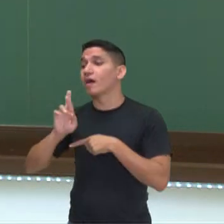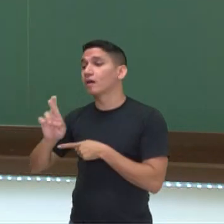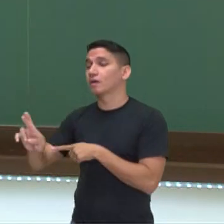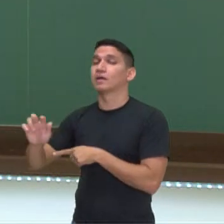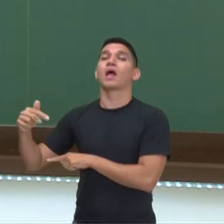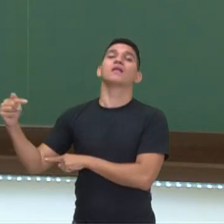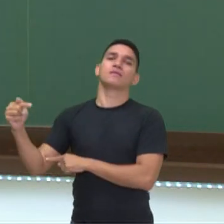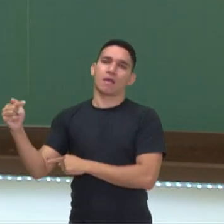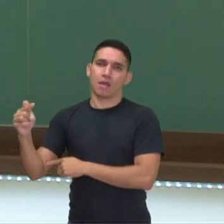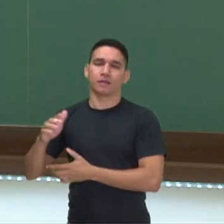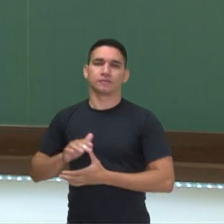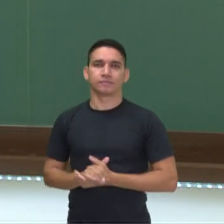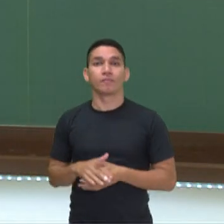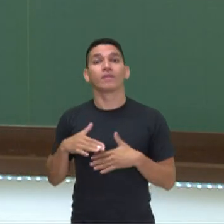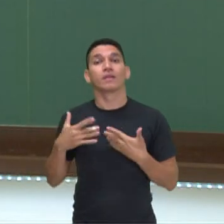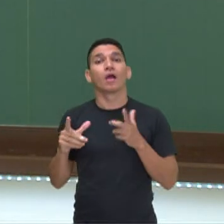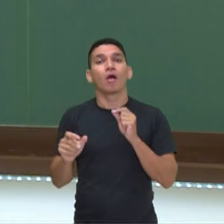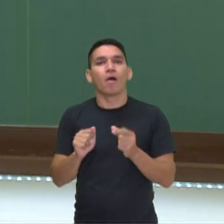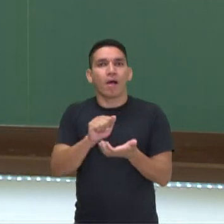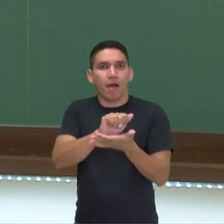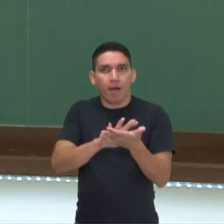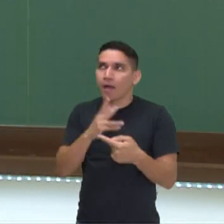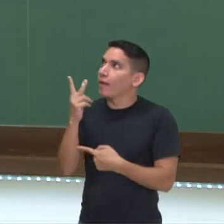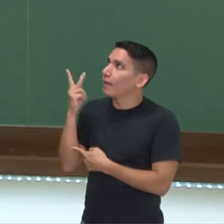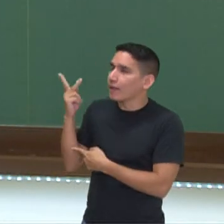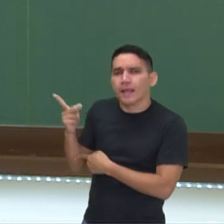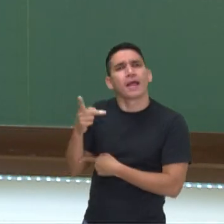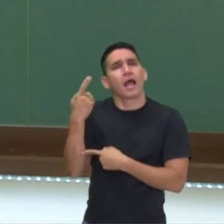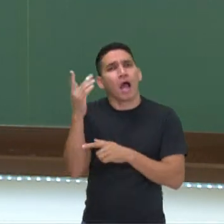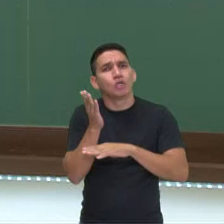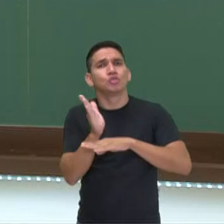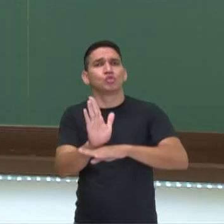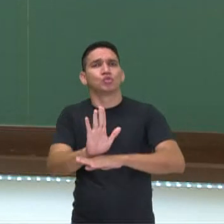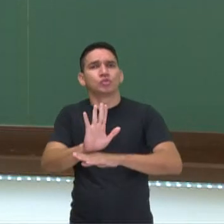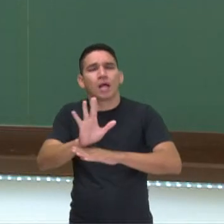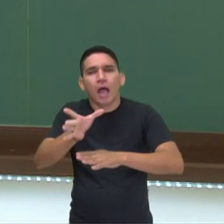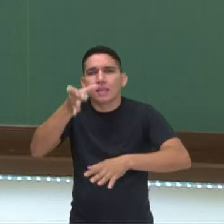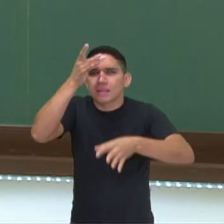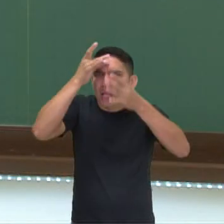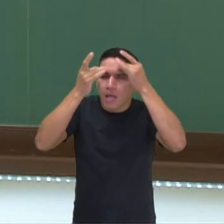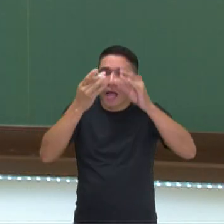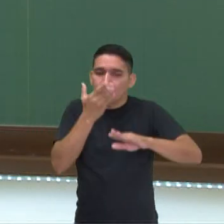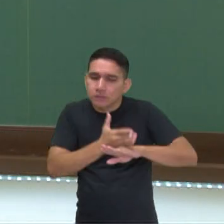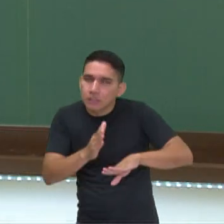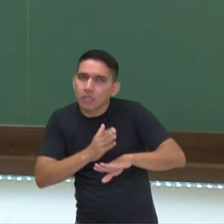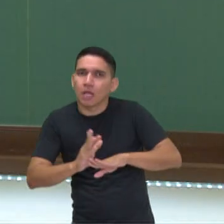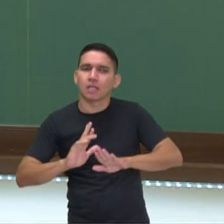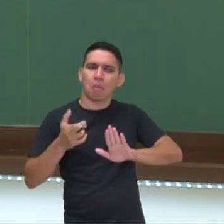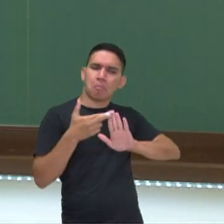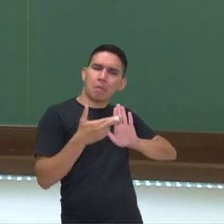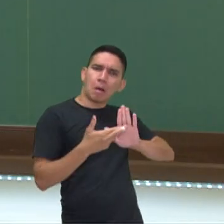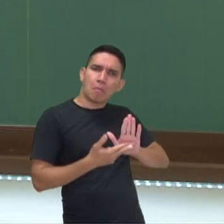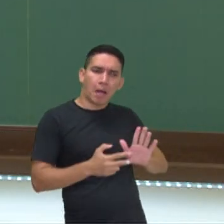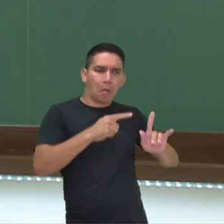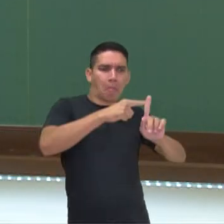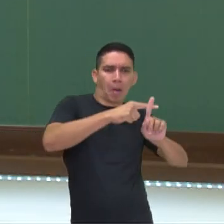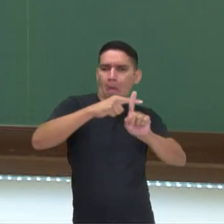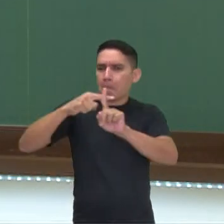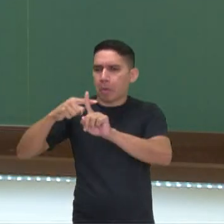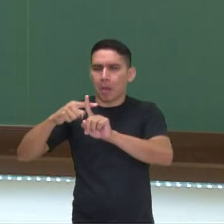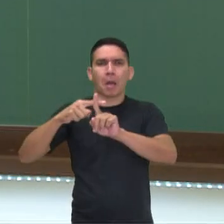Então esse exercício serve também para vocês treinarem o joguinho do sinal uso do sinal